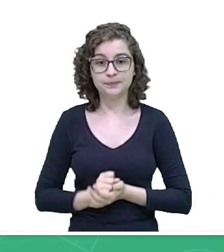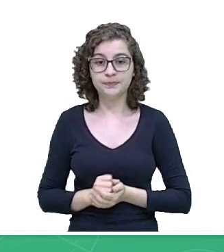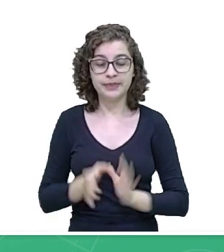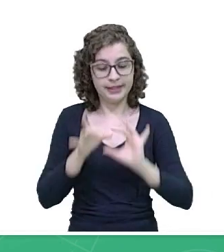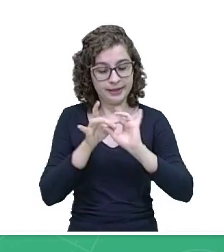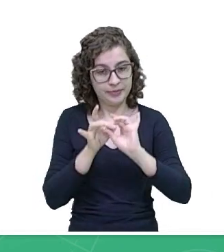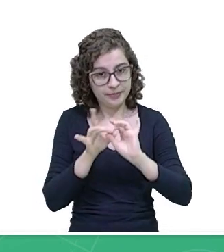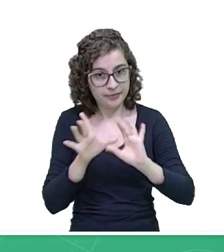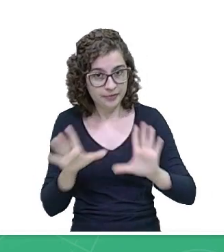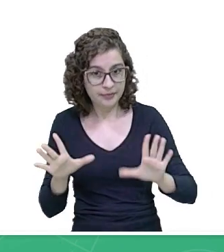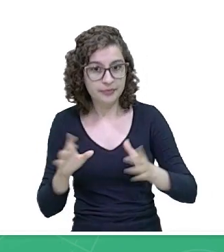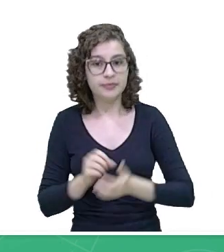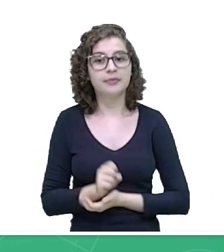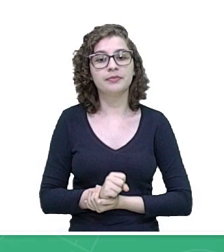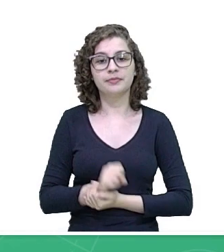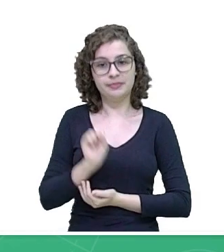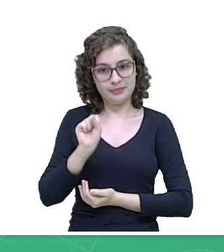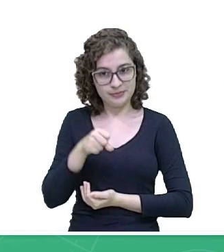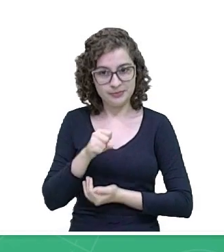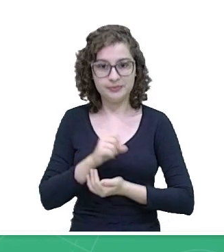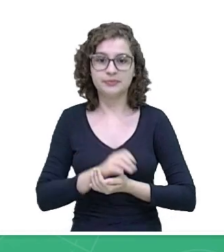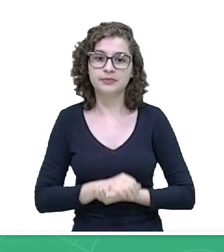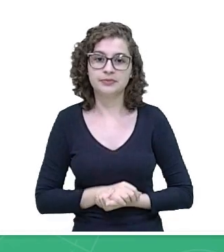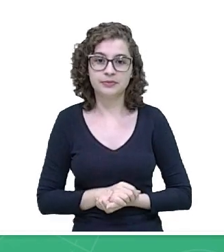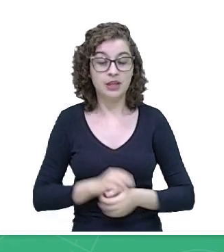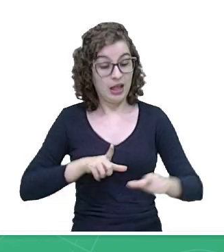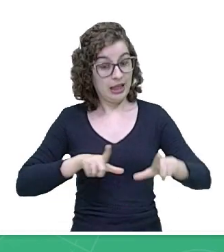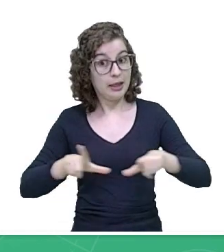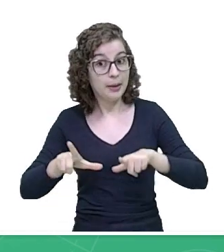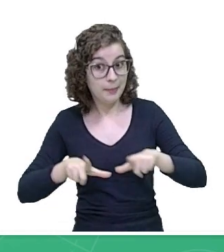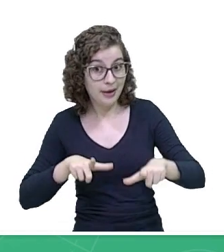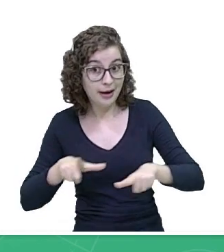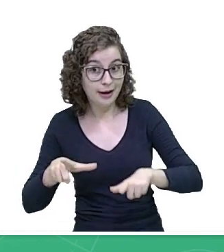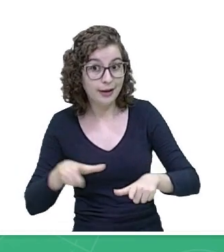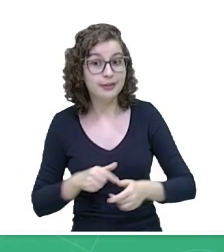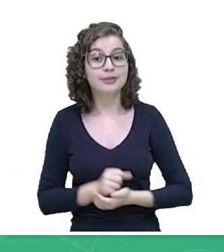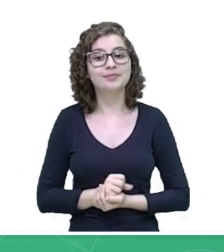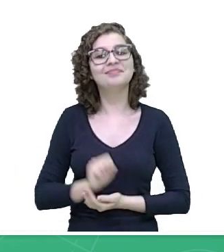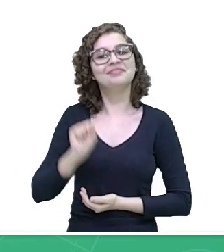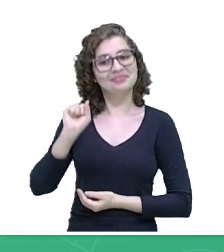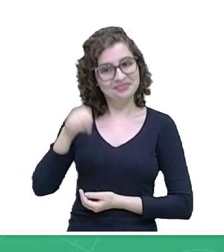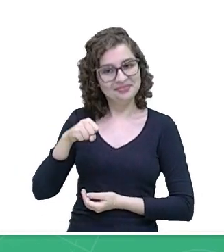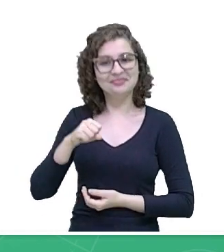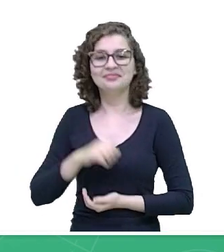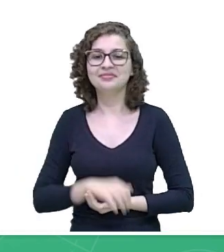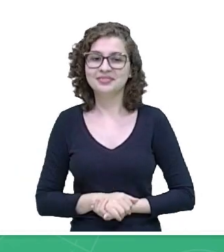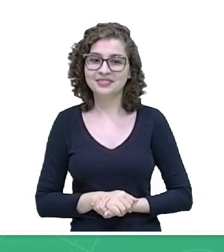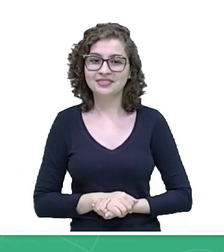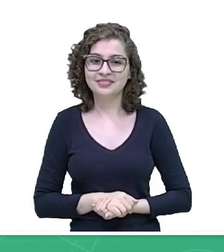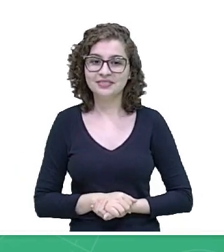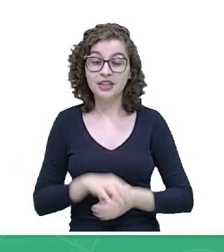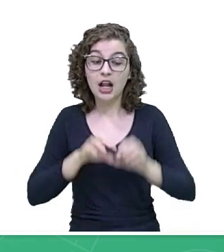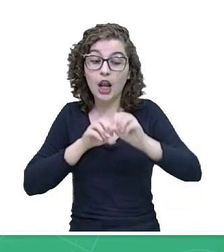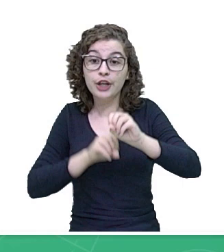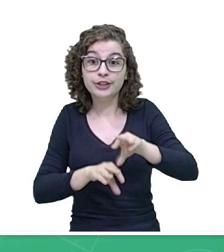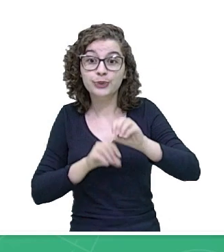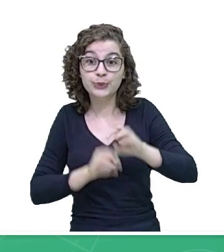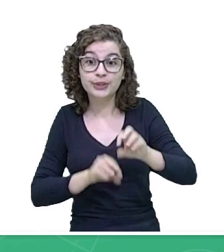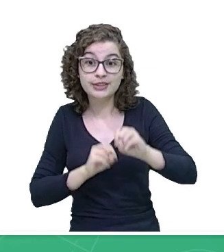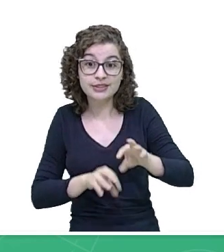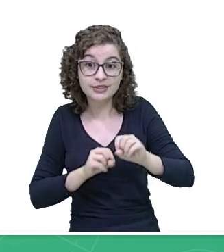direito à liberdade, ok, ao trabalho, muito bem, e à